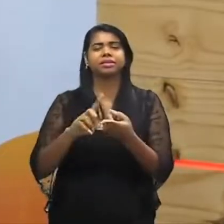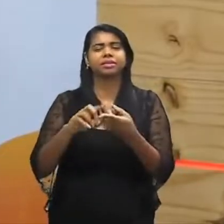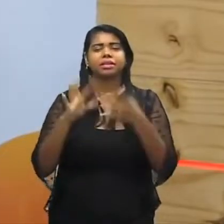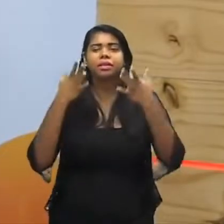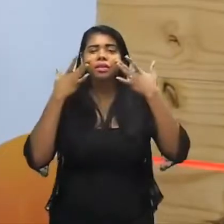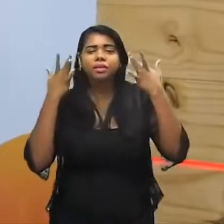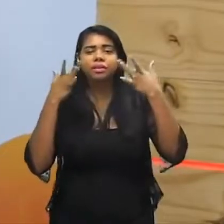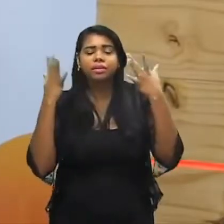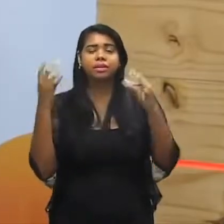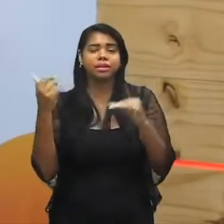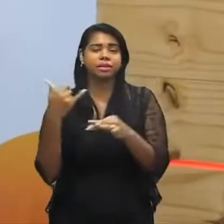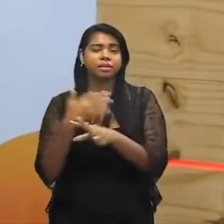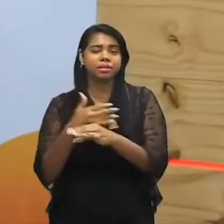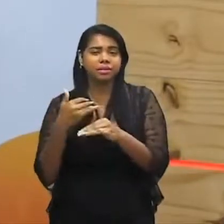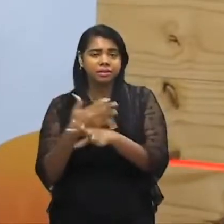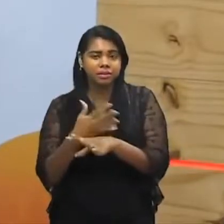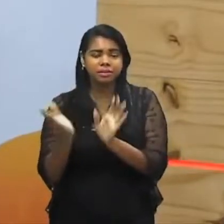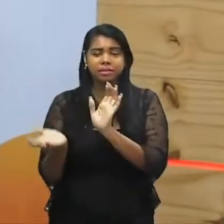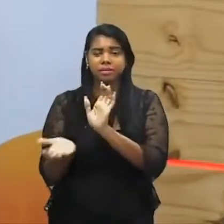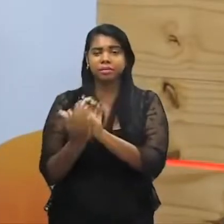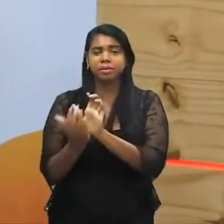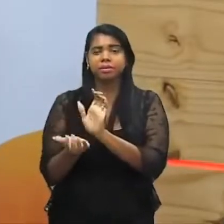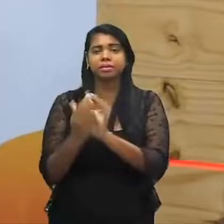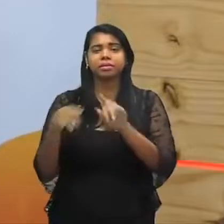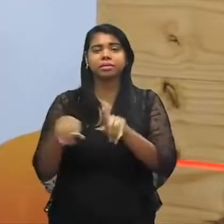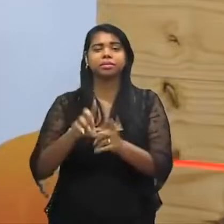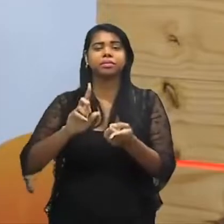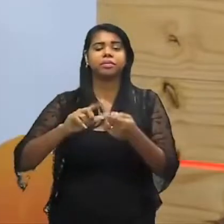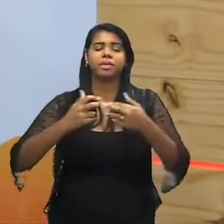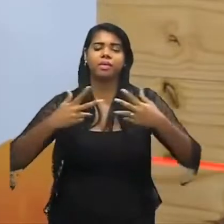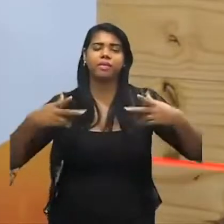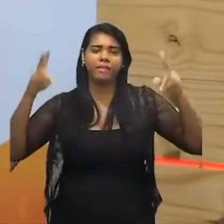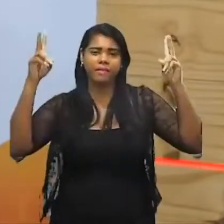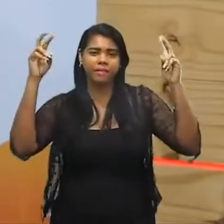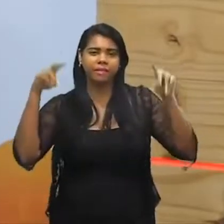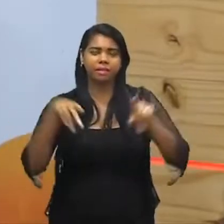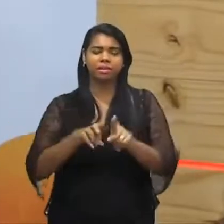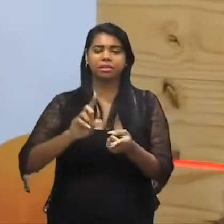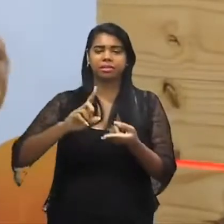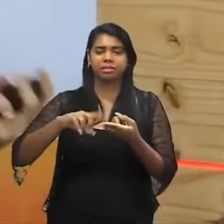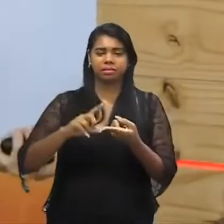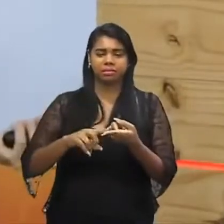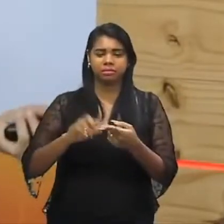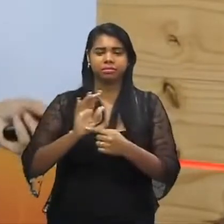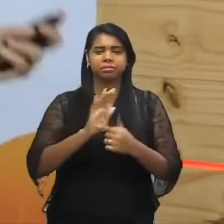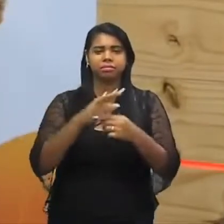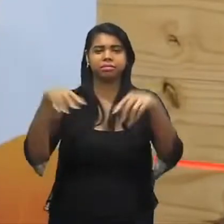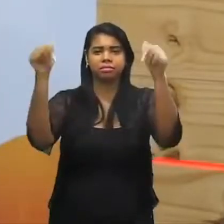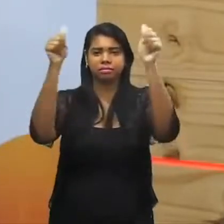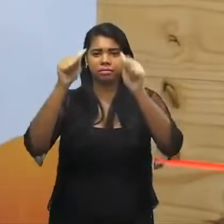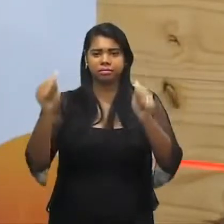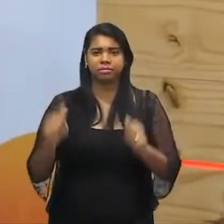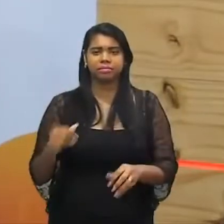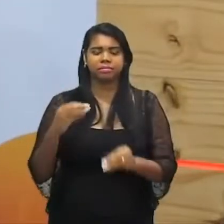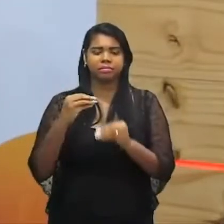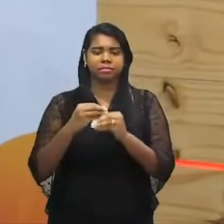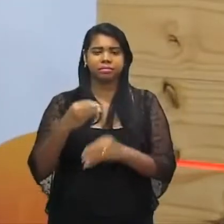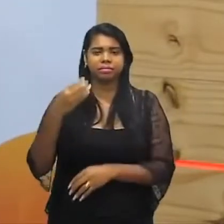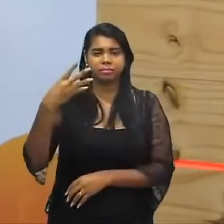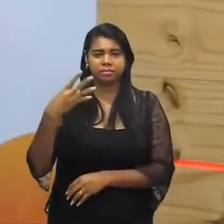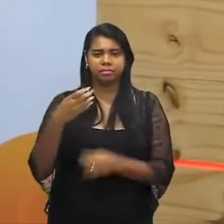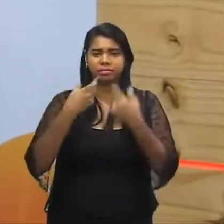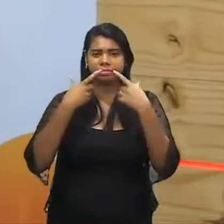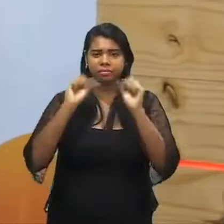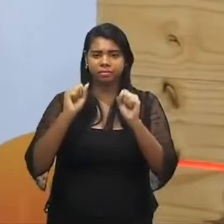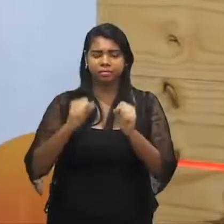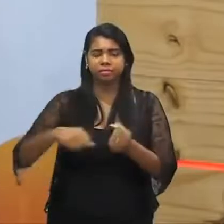de Recife, né, teatro em Pernambuco. A gente falou sobre vários temas que são inerentes à arte nas quatro linguagens,